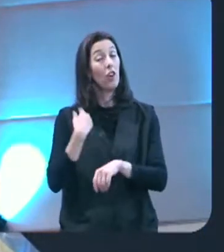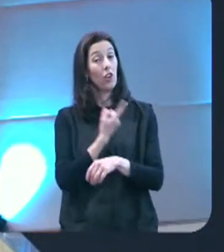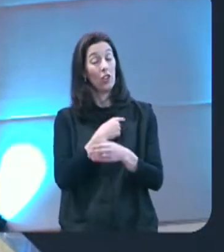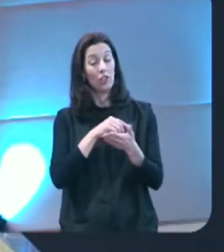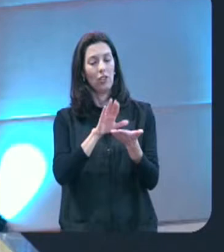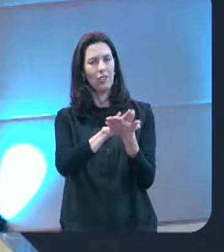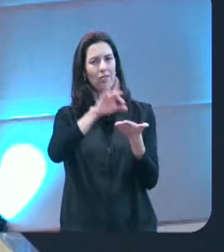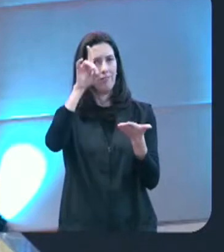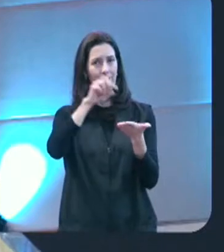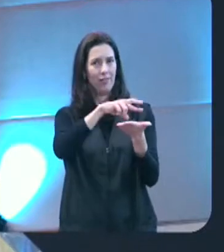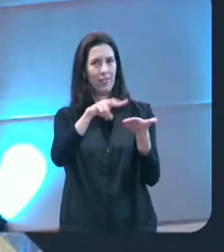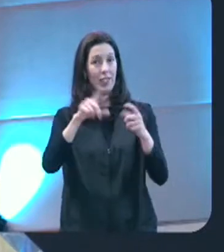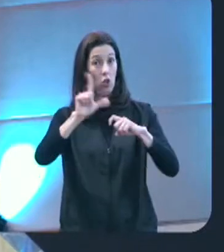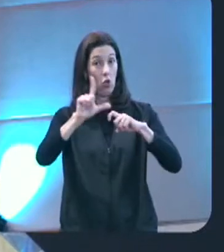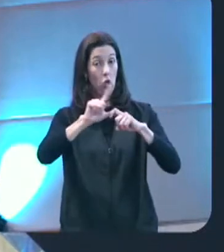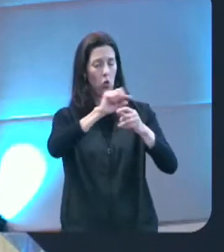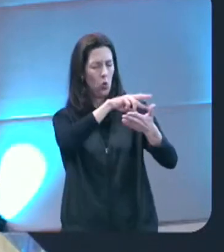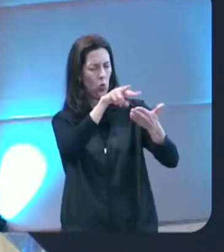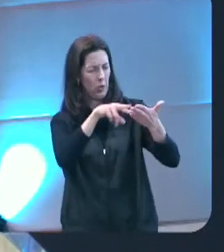história,